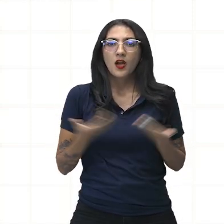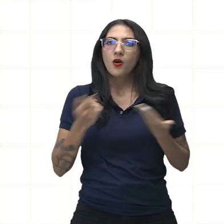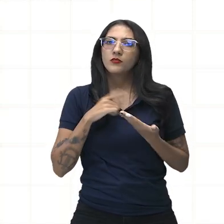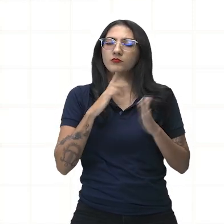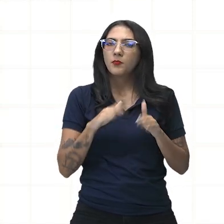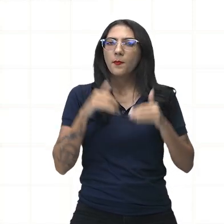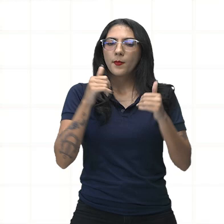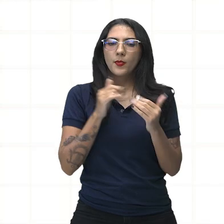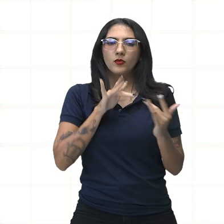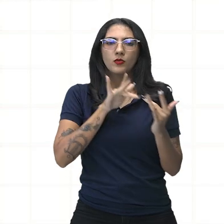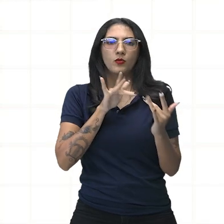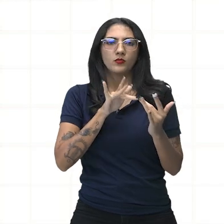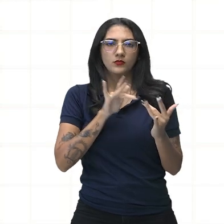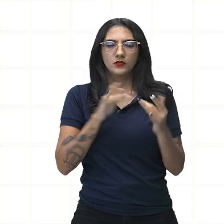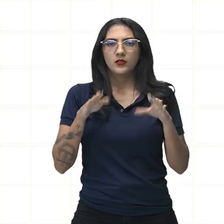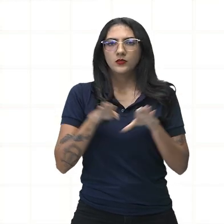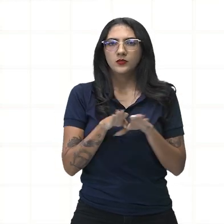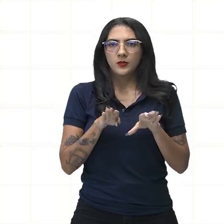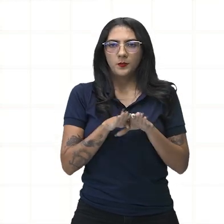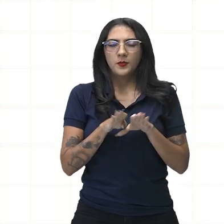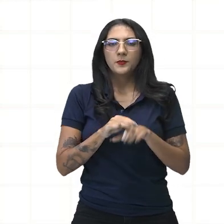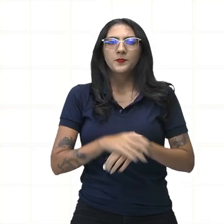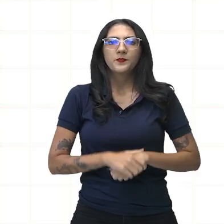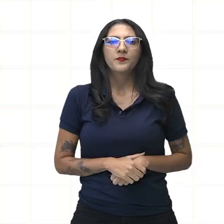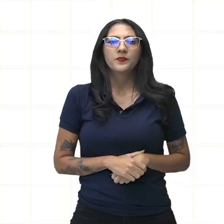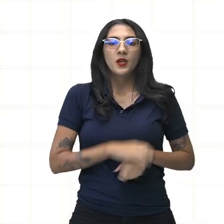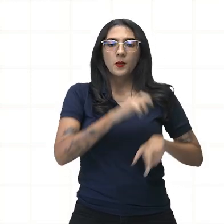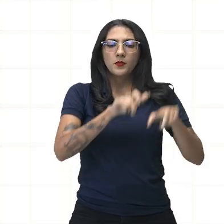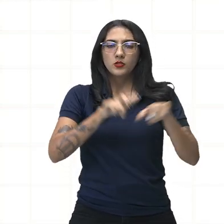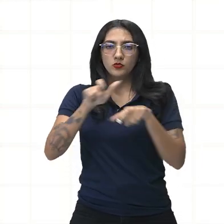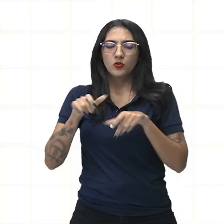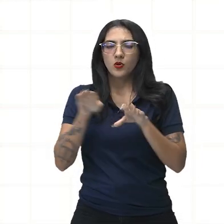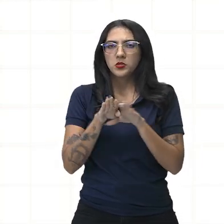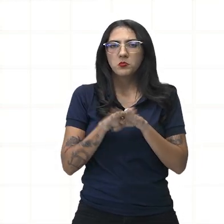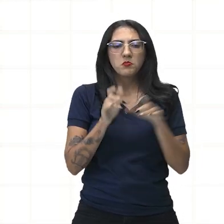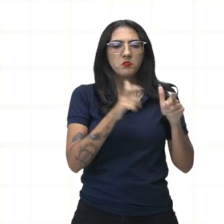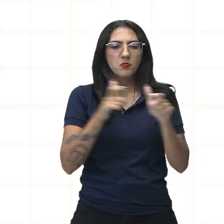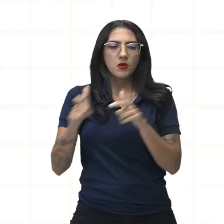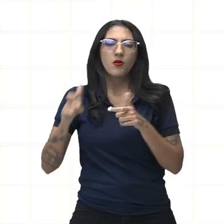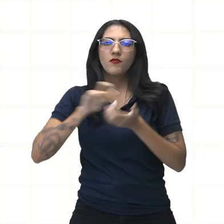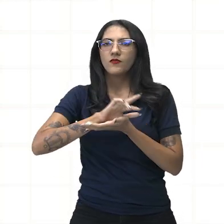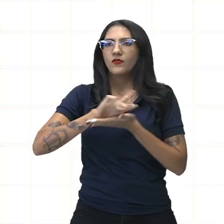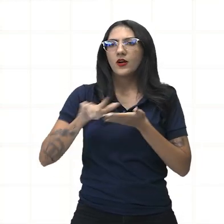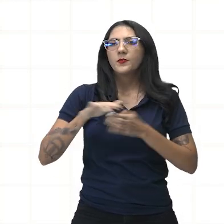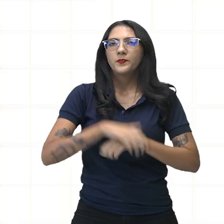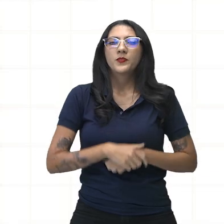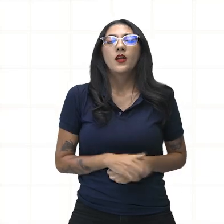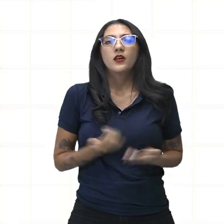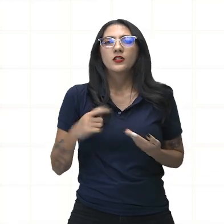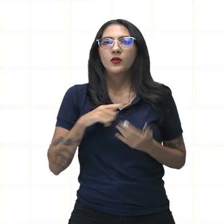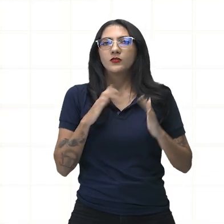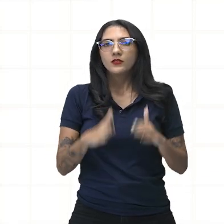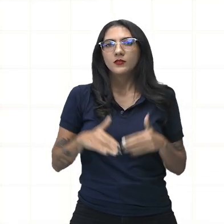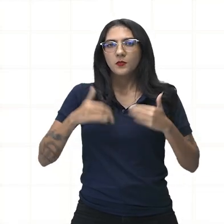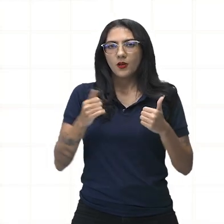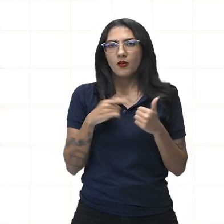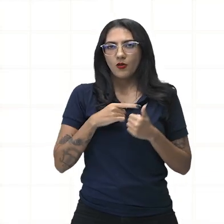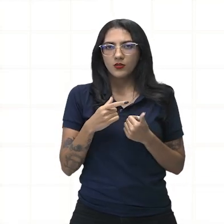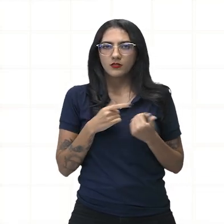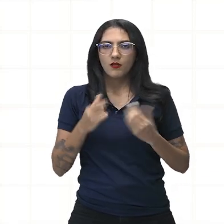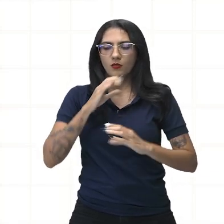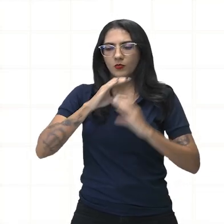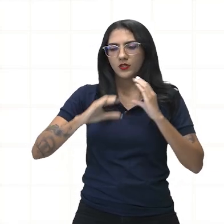conexão entre as pessoas e entre os lugares também. E essa maior conexão entre pessoas